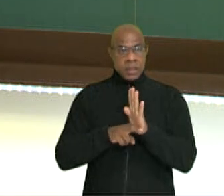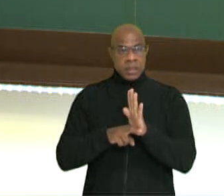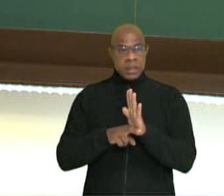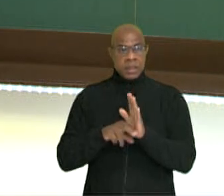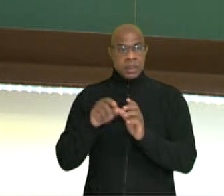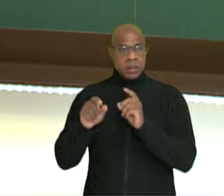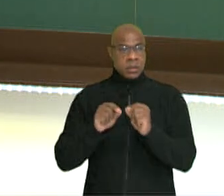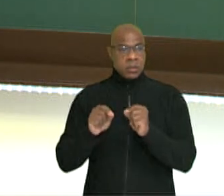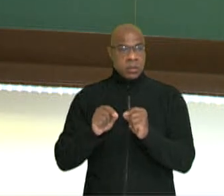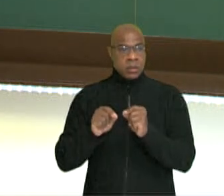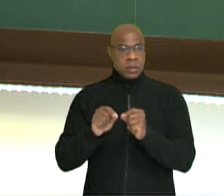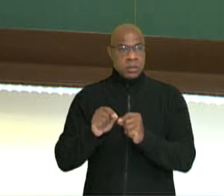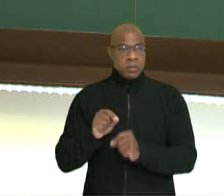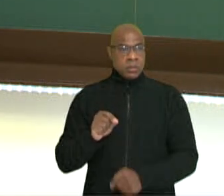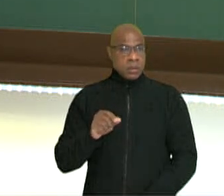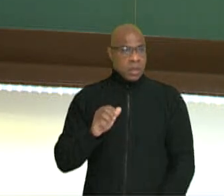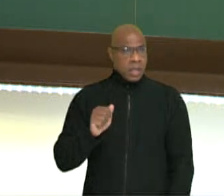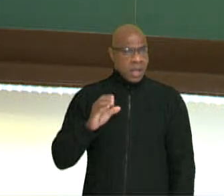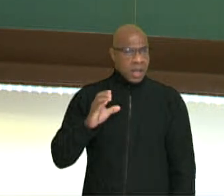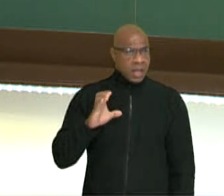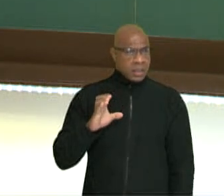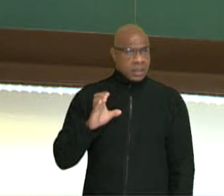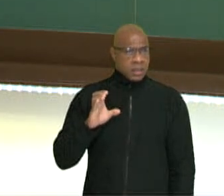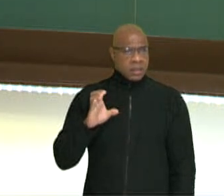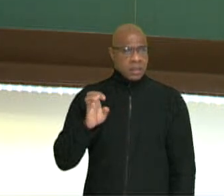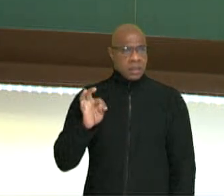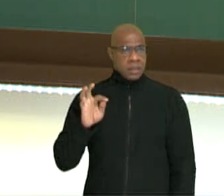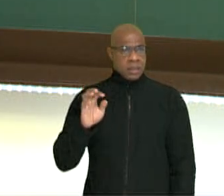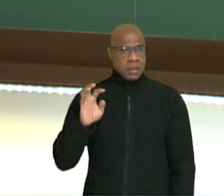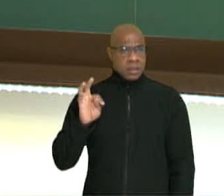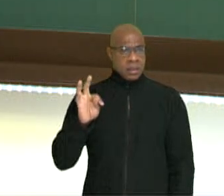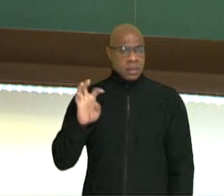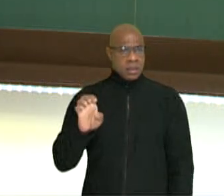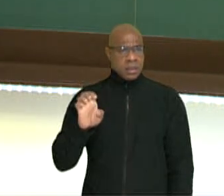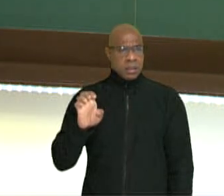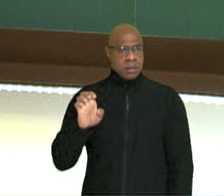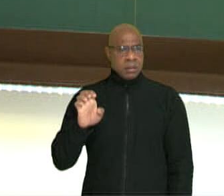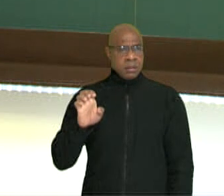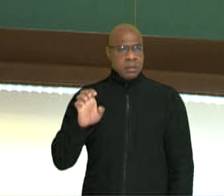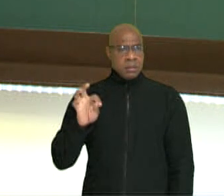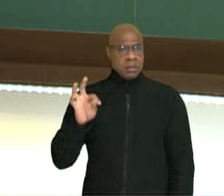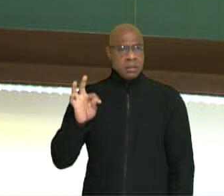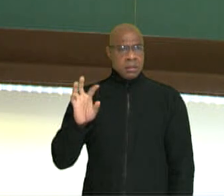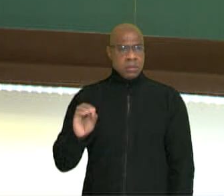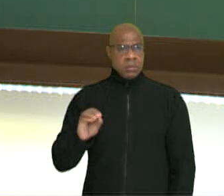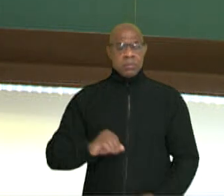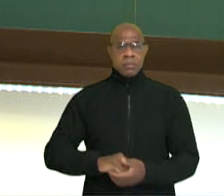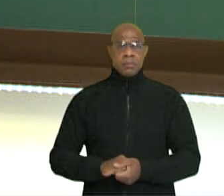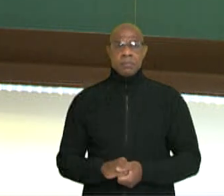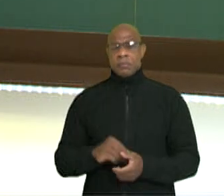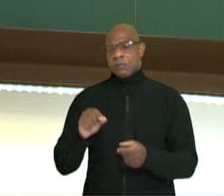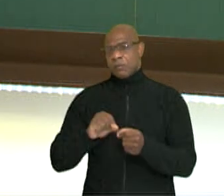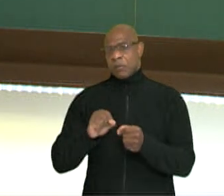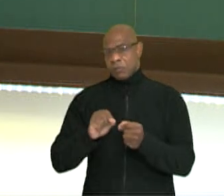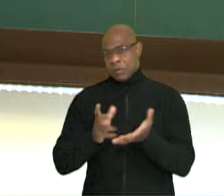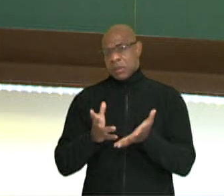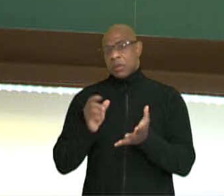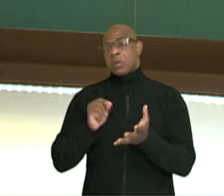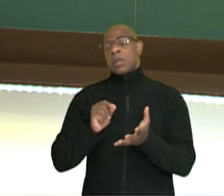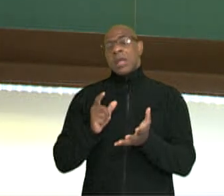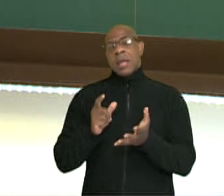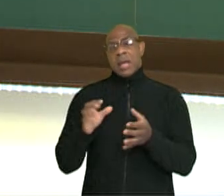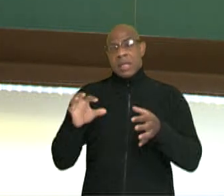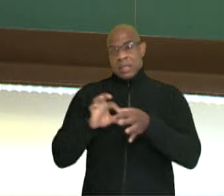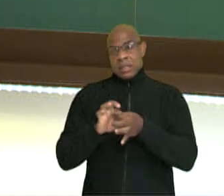a gente tem os nossos átomos e eles são, na sua grande maioria, instáveis. E quando eles fazem a ligação, eles estão se tornando mais